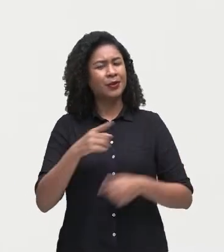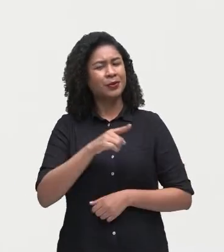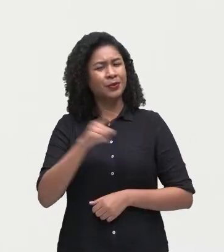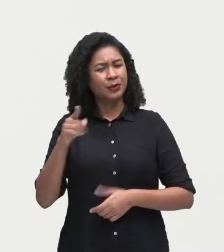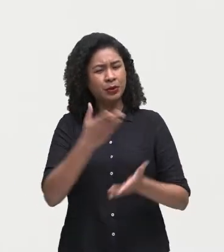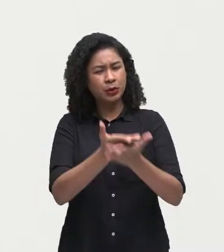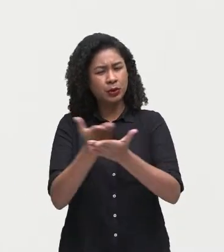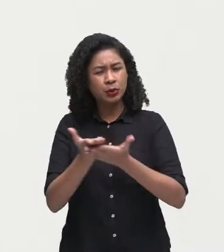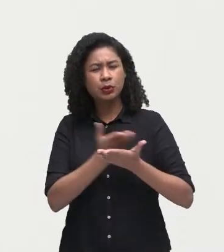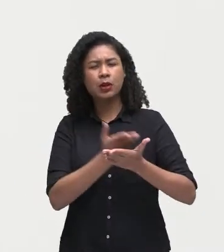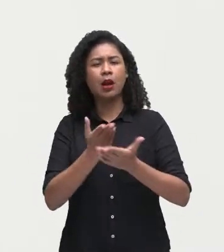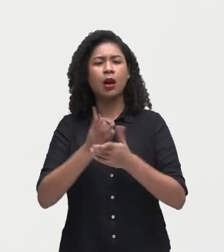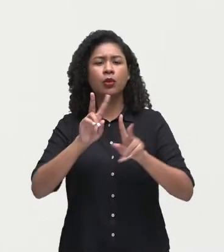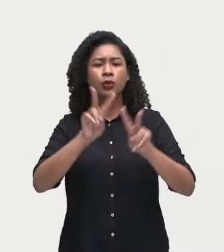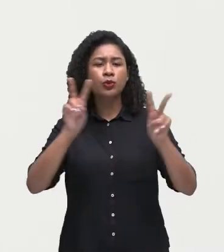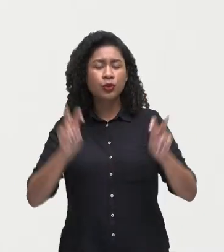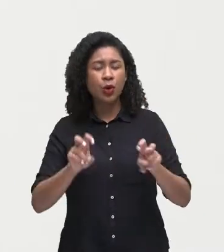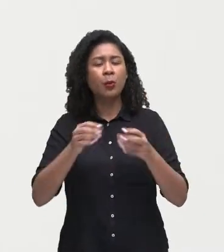quão foi